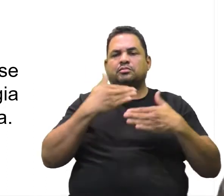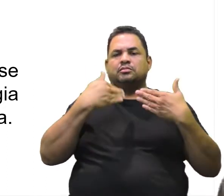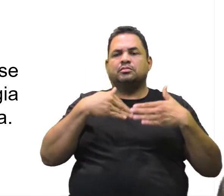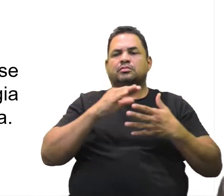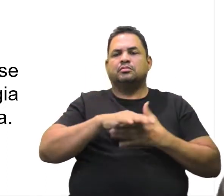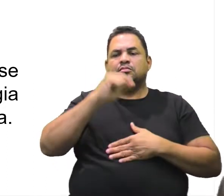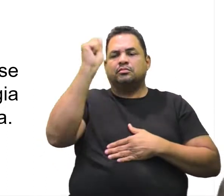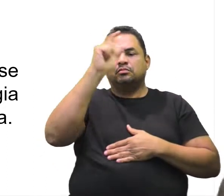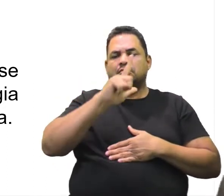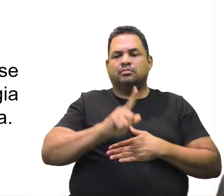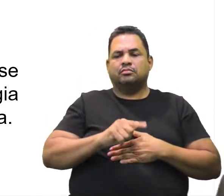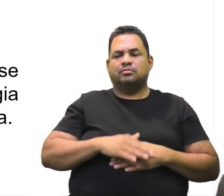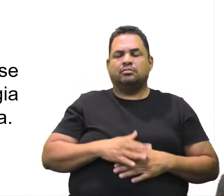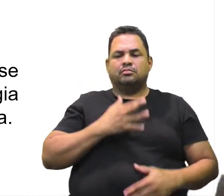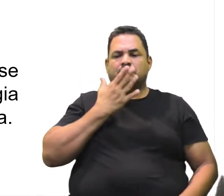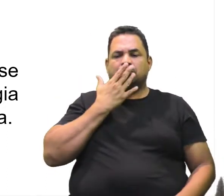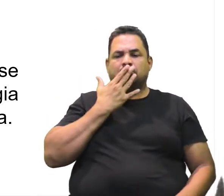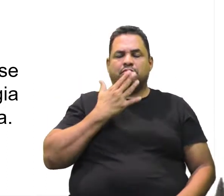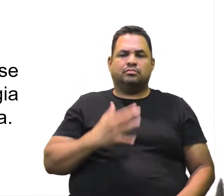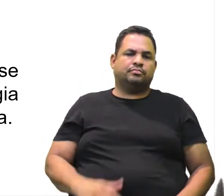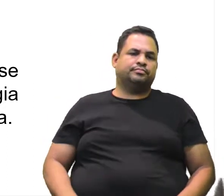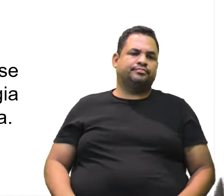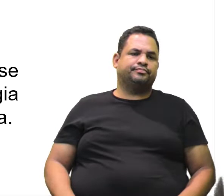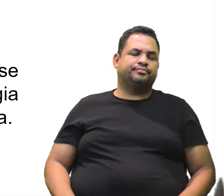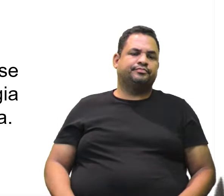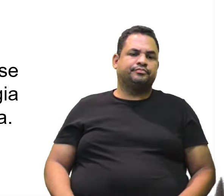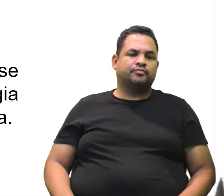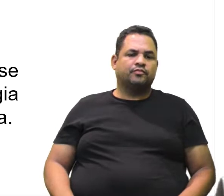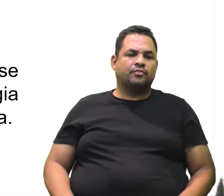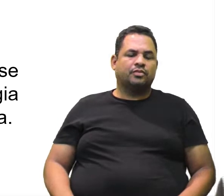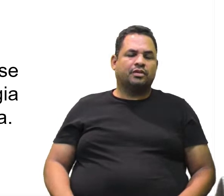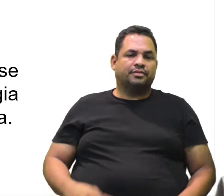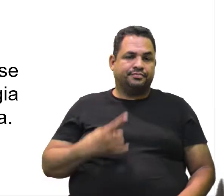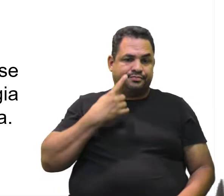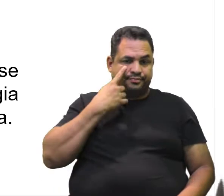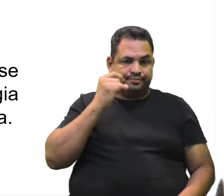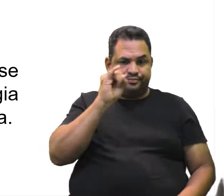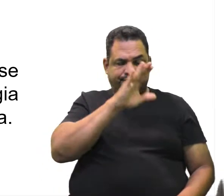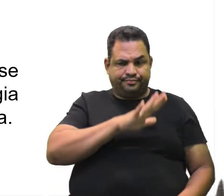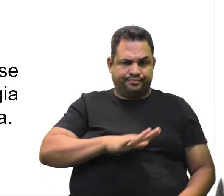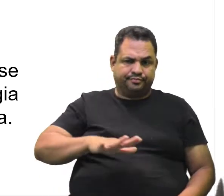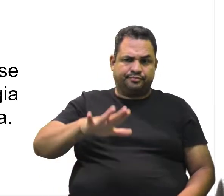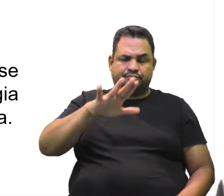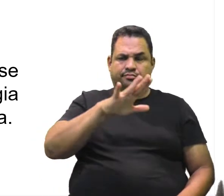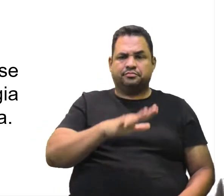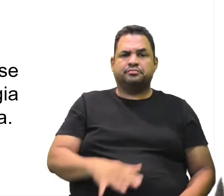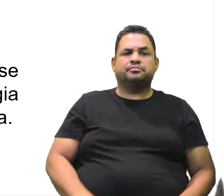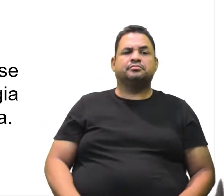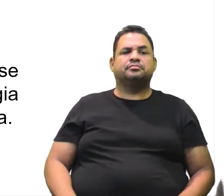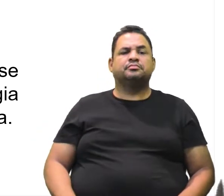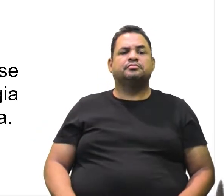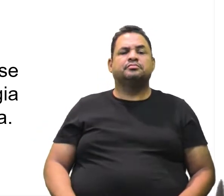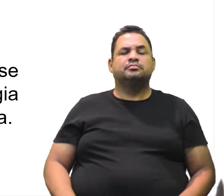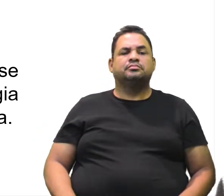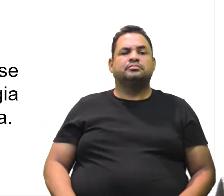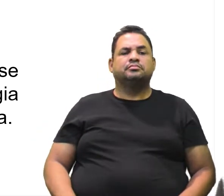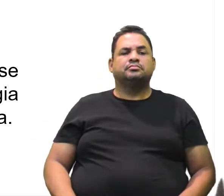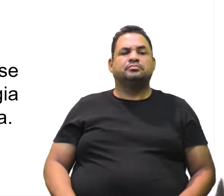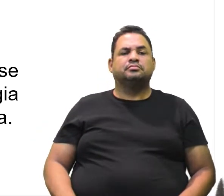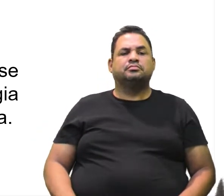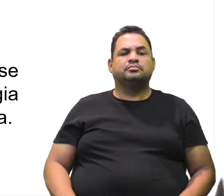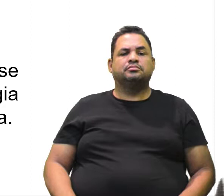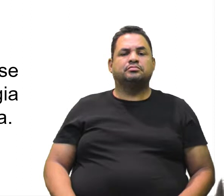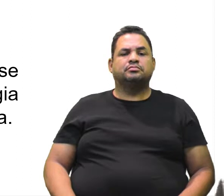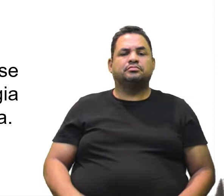era azul. E se você olhar essa figura, ela trata de uma questão que envolve